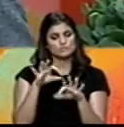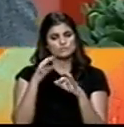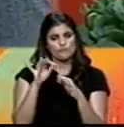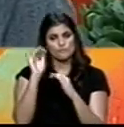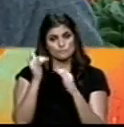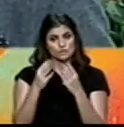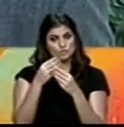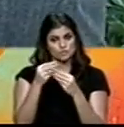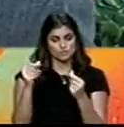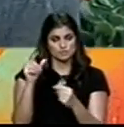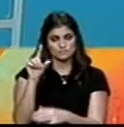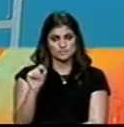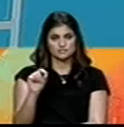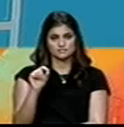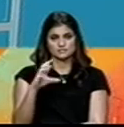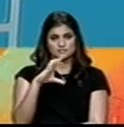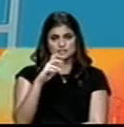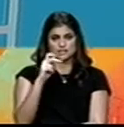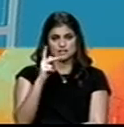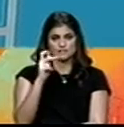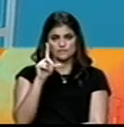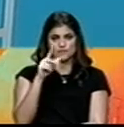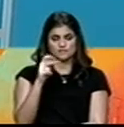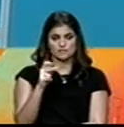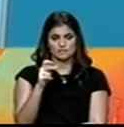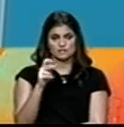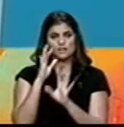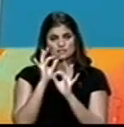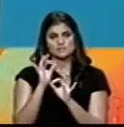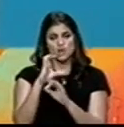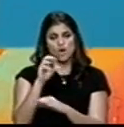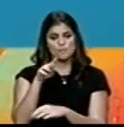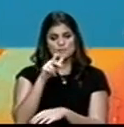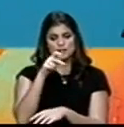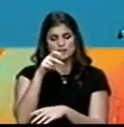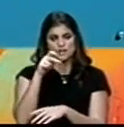menos gordura, e a cavala é um produto que tem ômega 3,